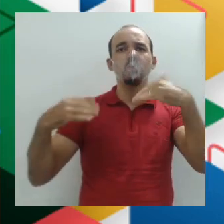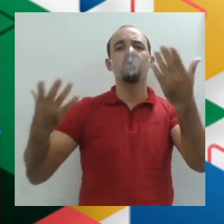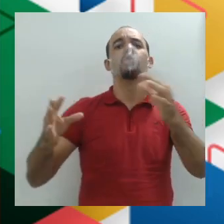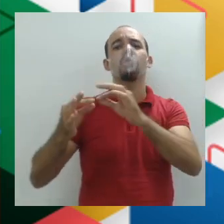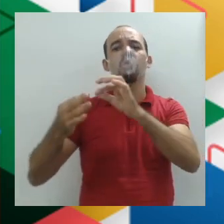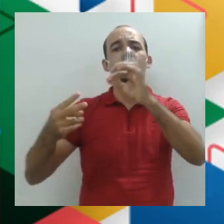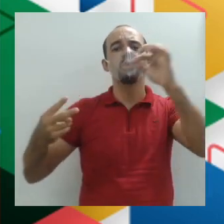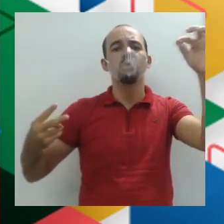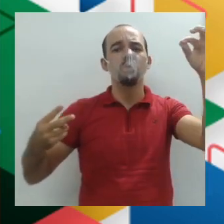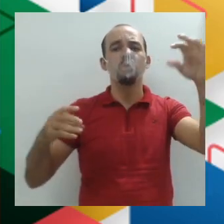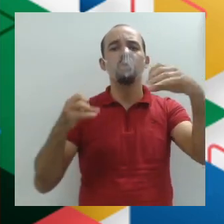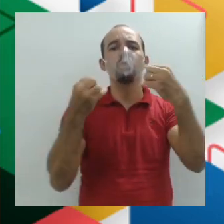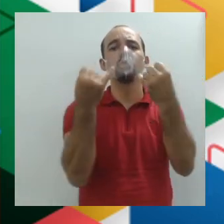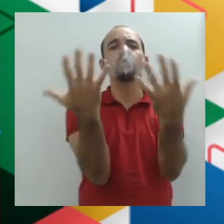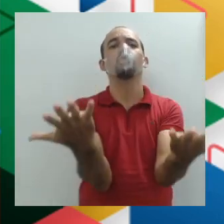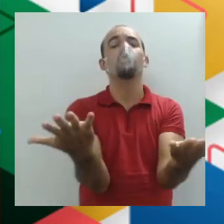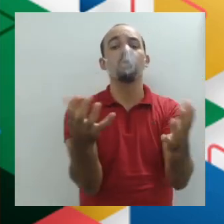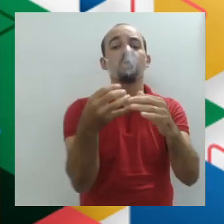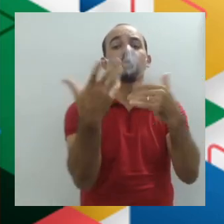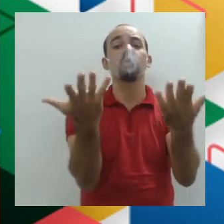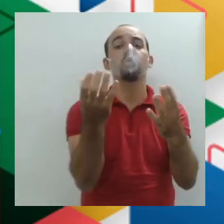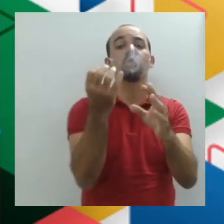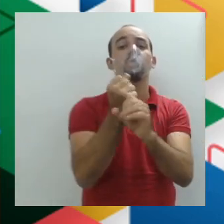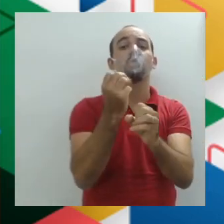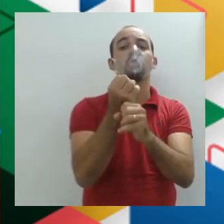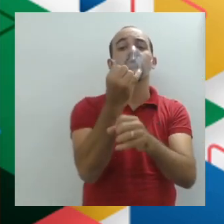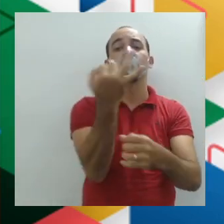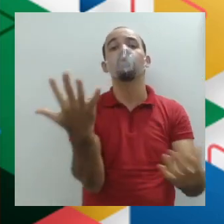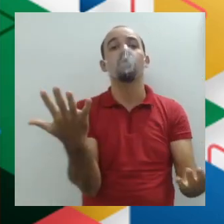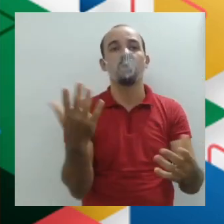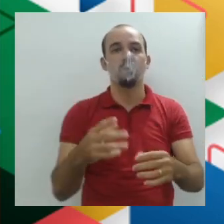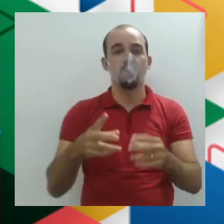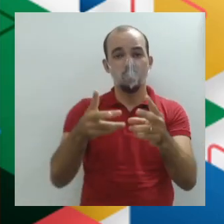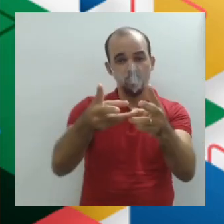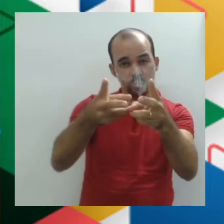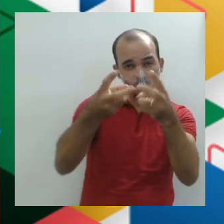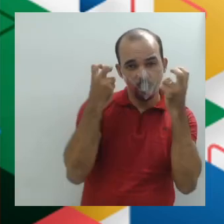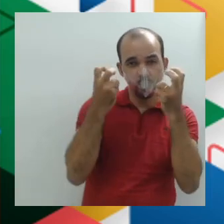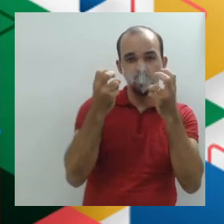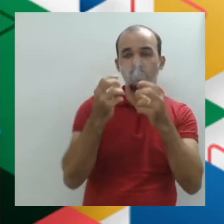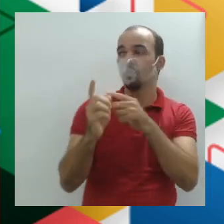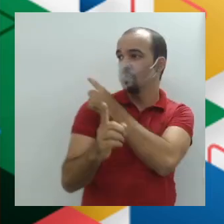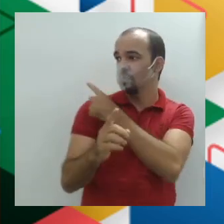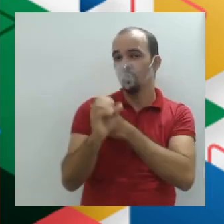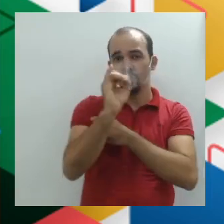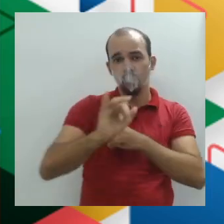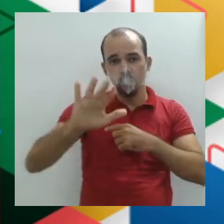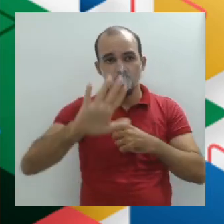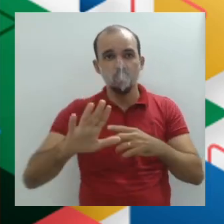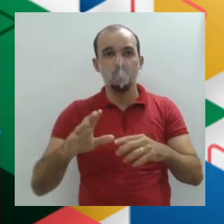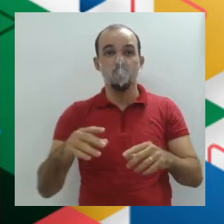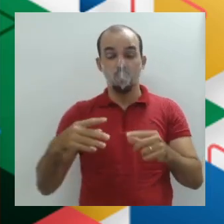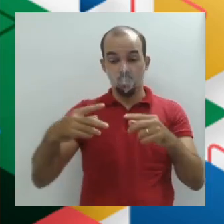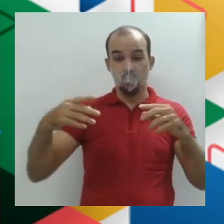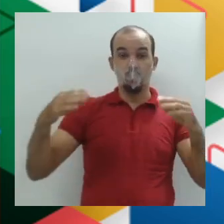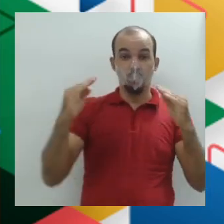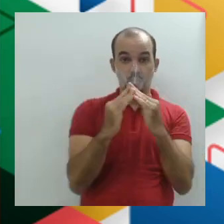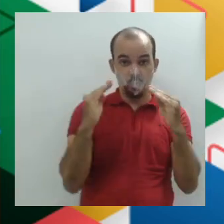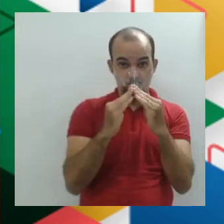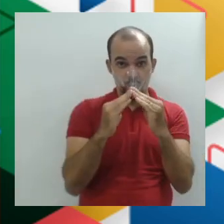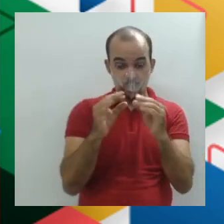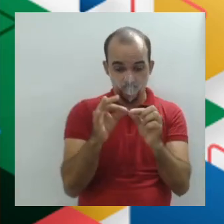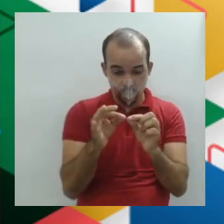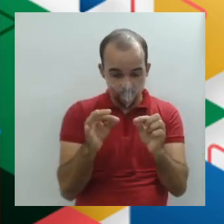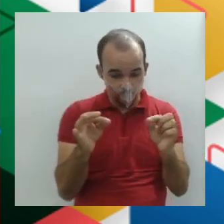de senos, cossenos e tangentes. E eu queria fazer você perceber essa imagem que estava lá no nosso vídeo. Ó. Então eu tenho uma casa que foi medida com